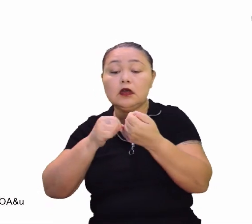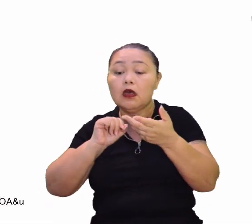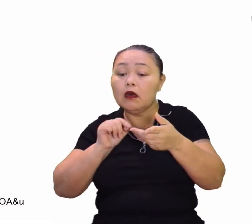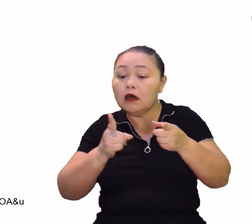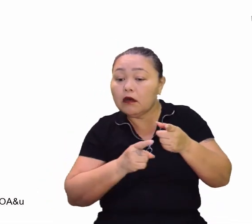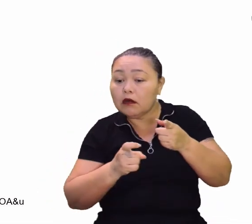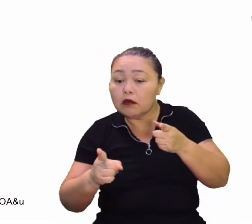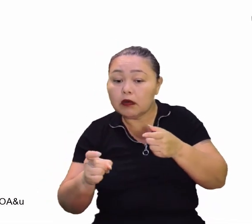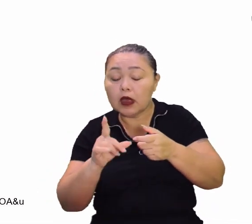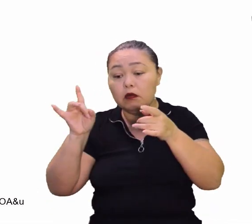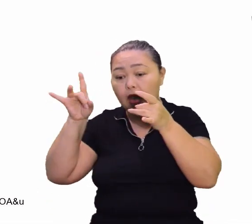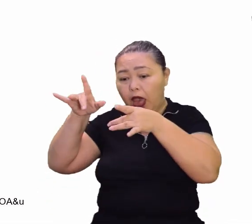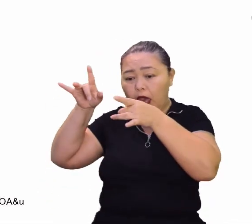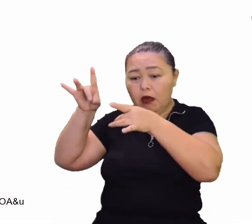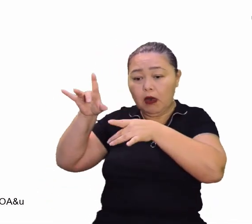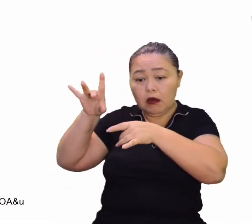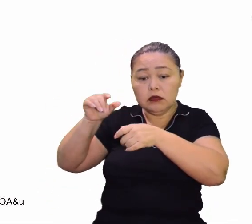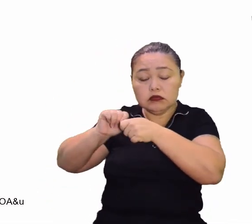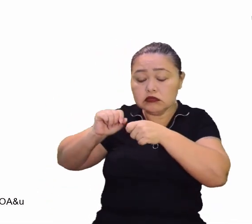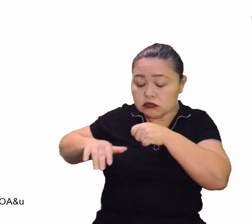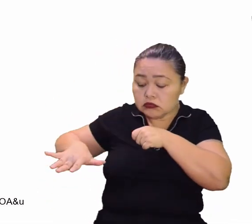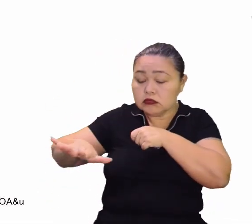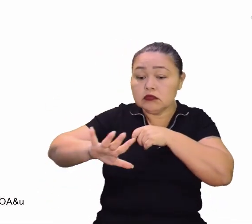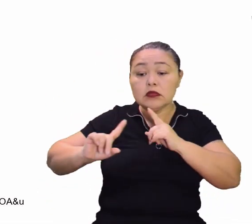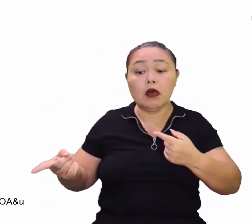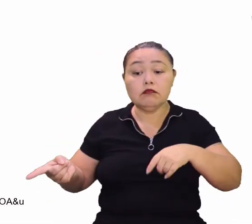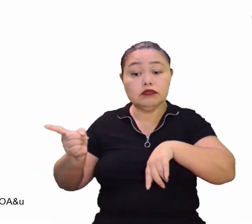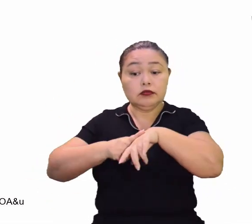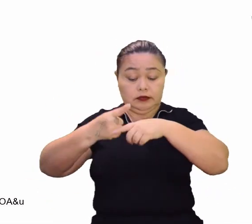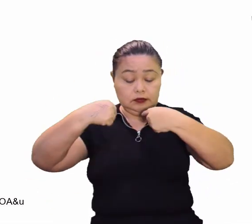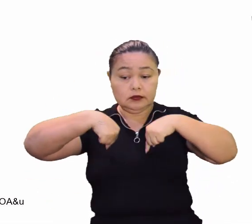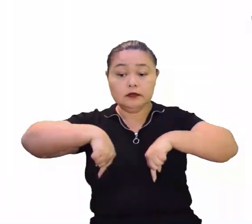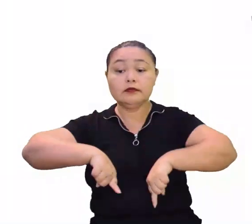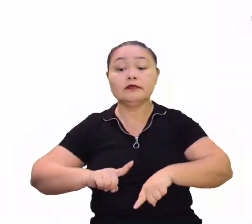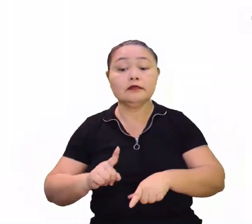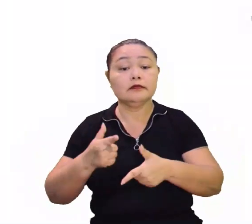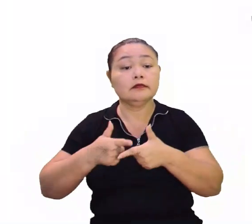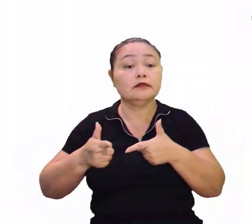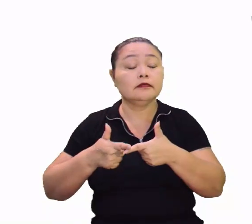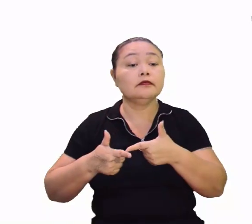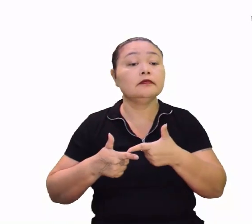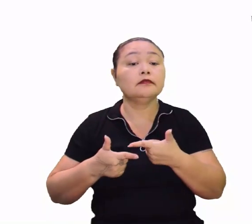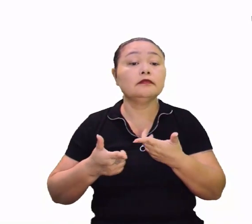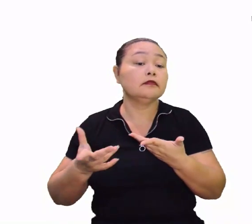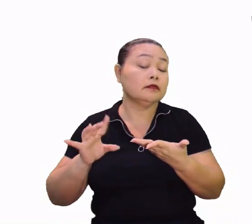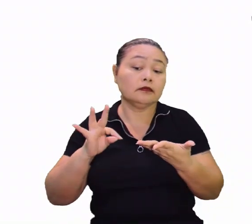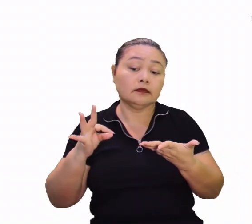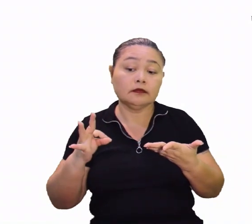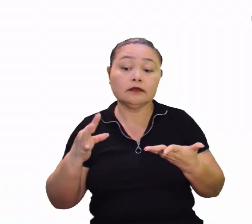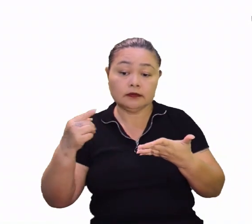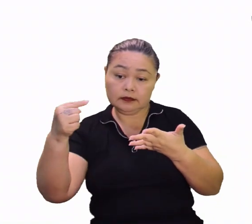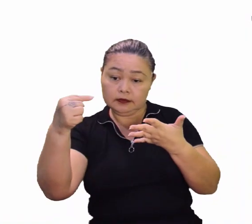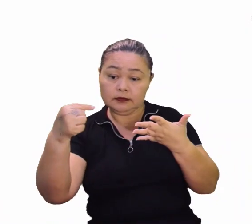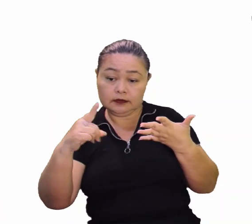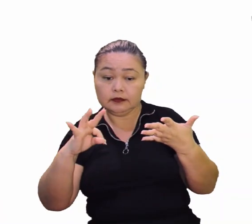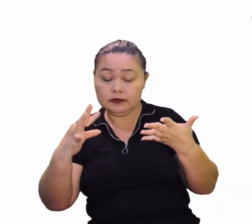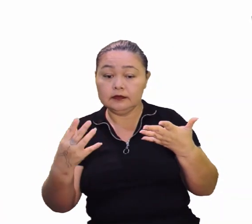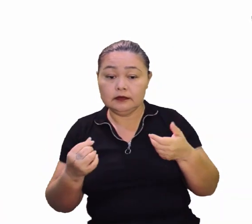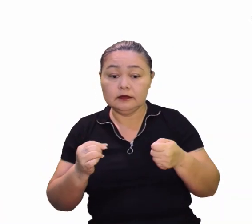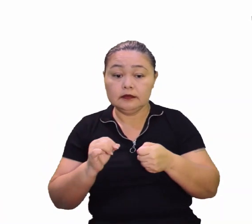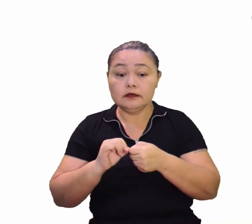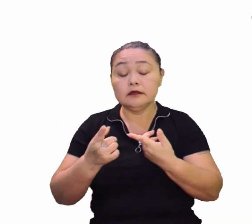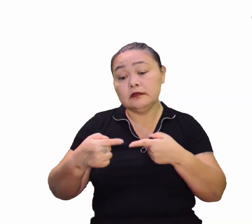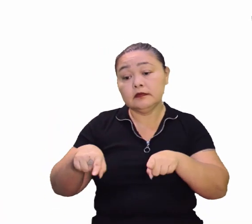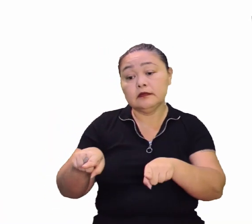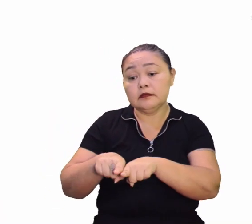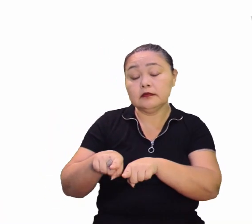vermes, isso aí que vai dar problema no nosso corpo. Isso mesmo. Quer dizer, todos vão dar, né, Rogério? Com certeza. acho